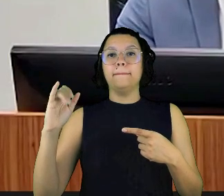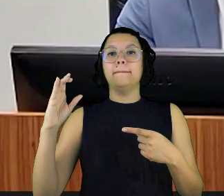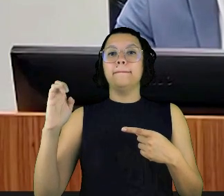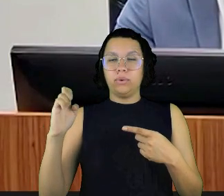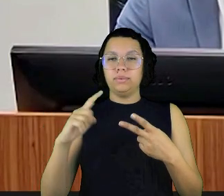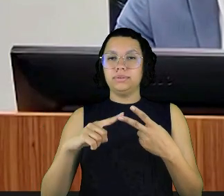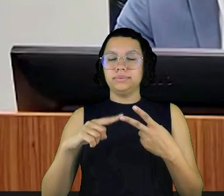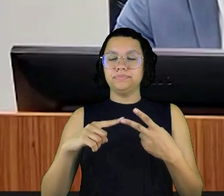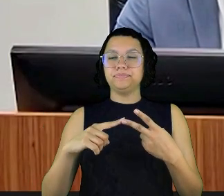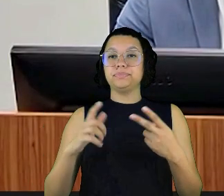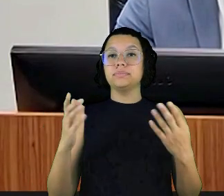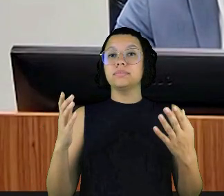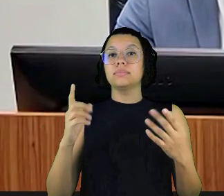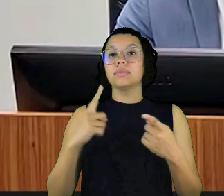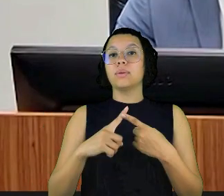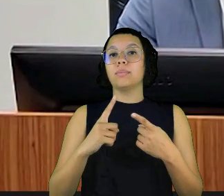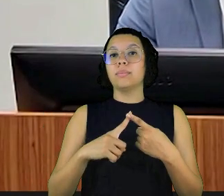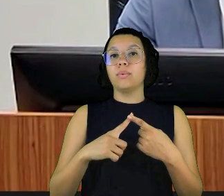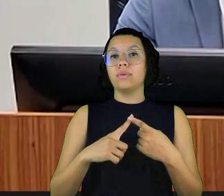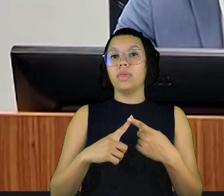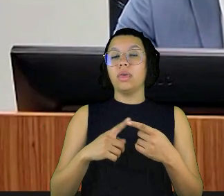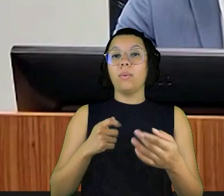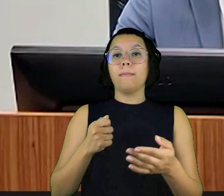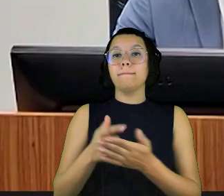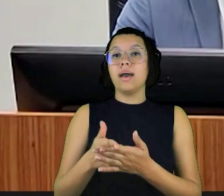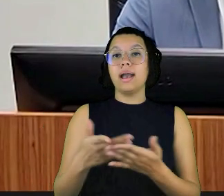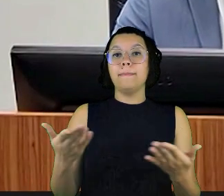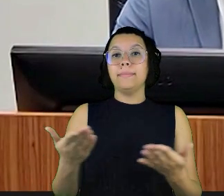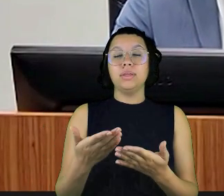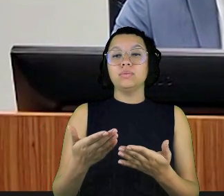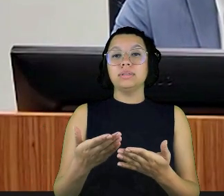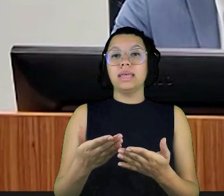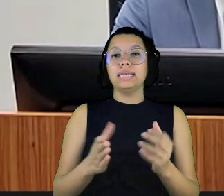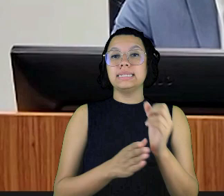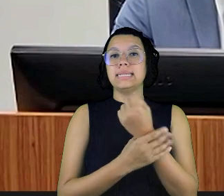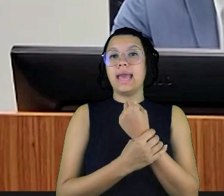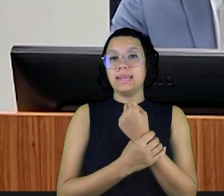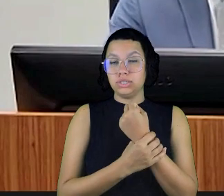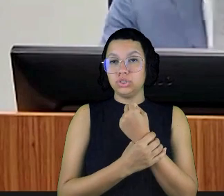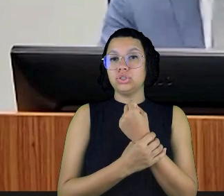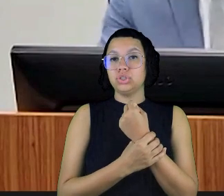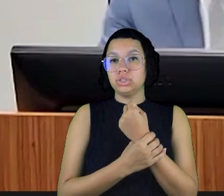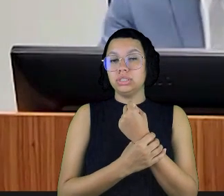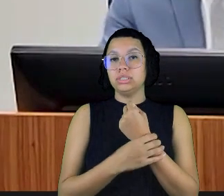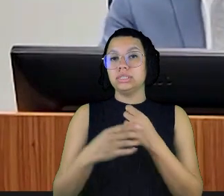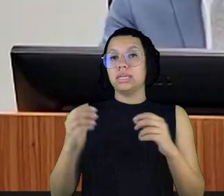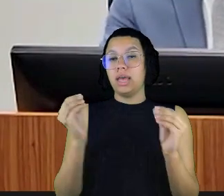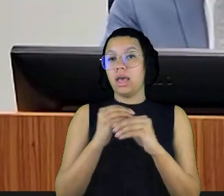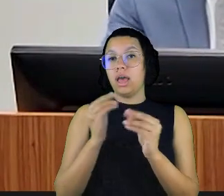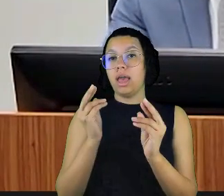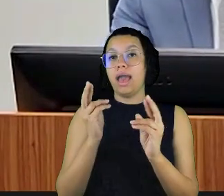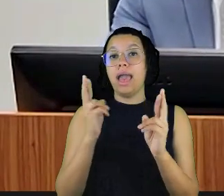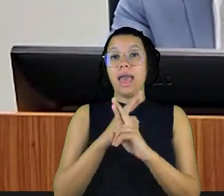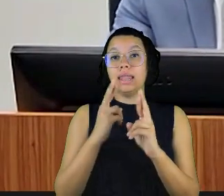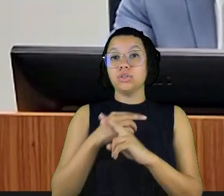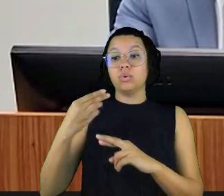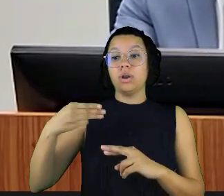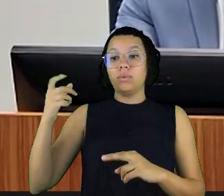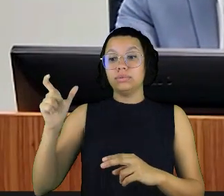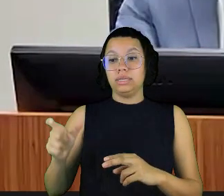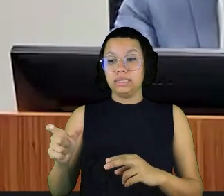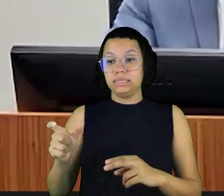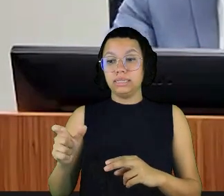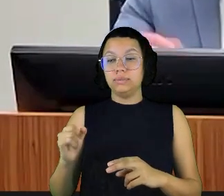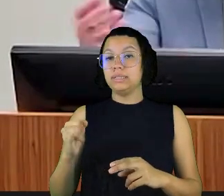o terceiro garantidor. Garantia fidejussória significa, em última análise, que, se não for quitado o crédito pelo próprio